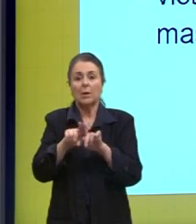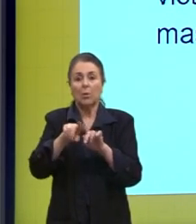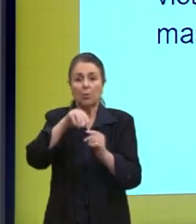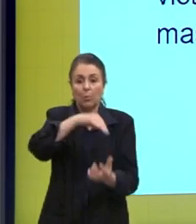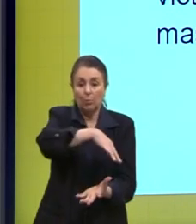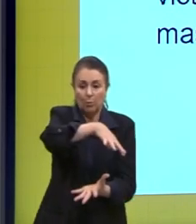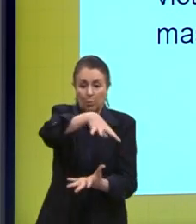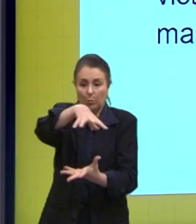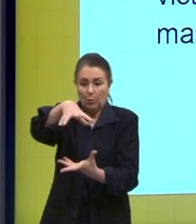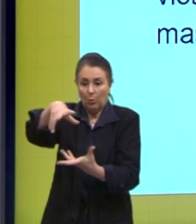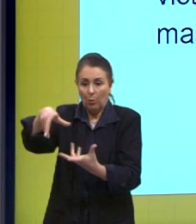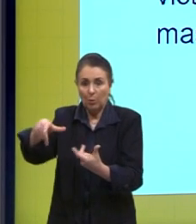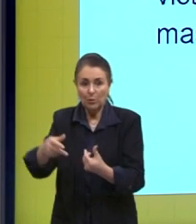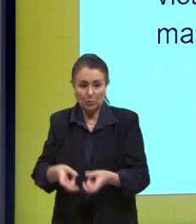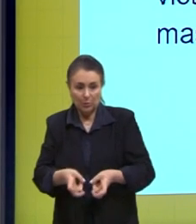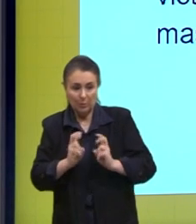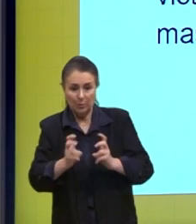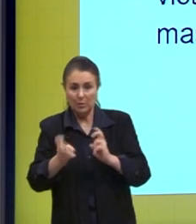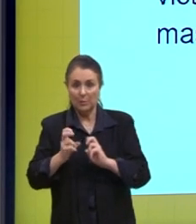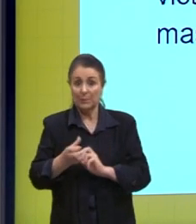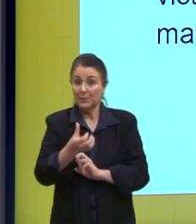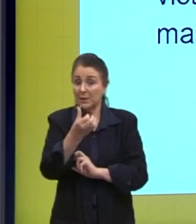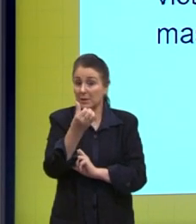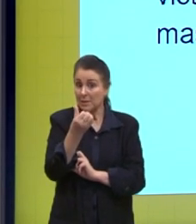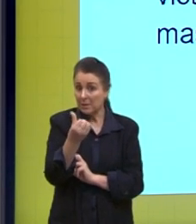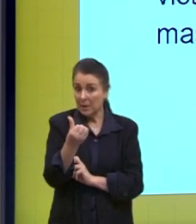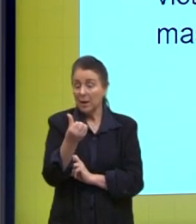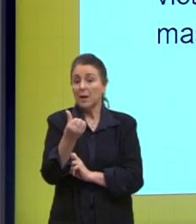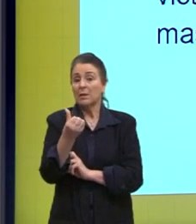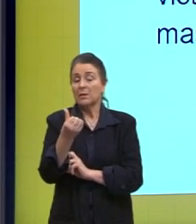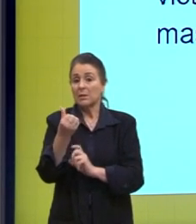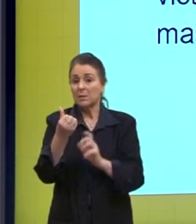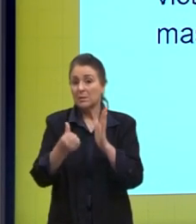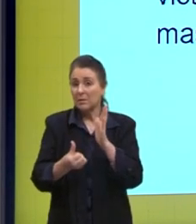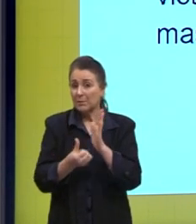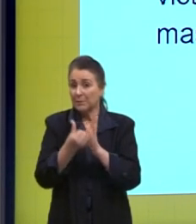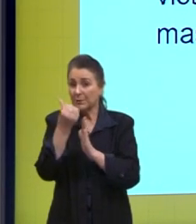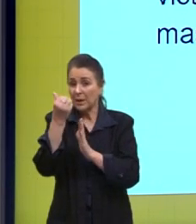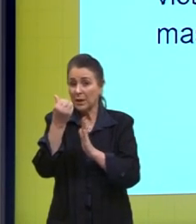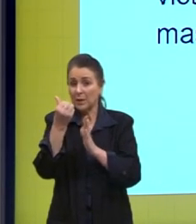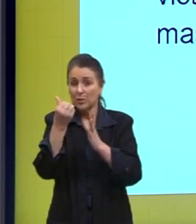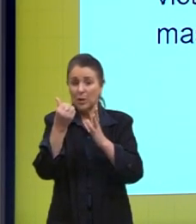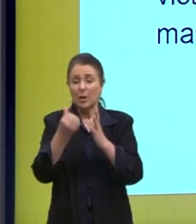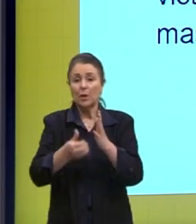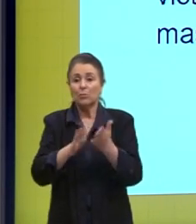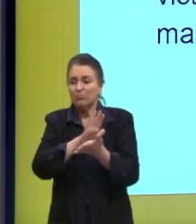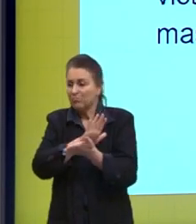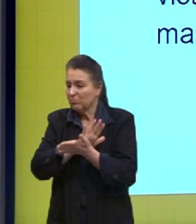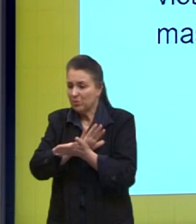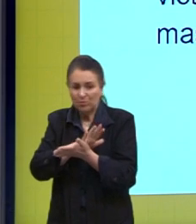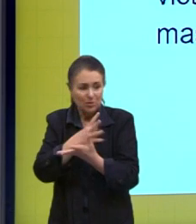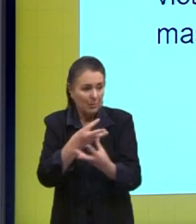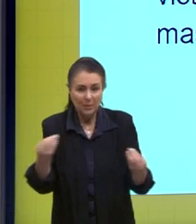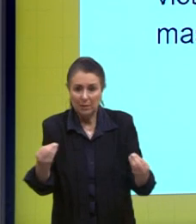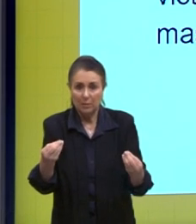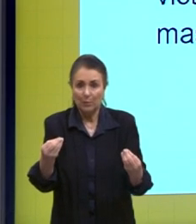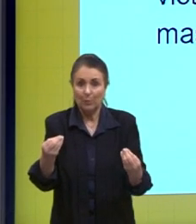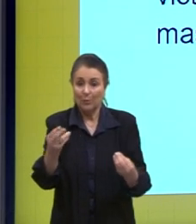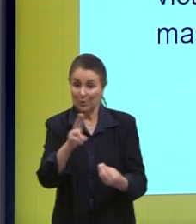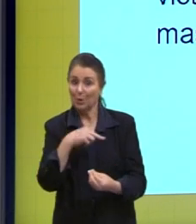extinção em massa Talvez seja o sexto evento de extinção em massa e a nossa espécie pode perder